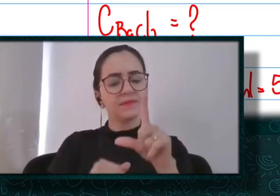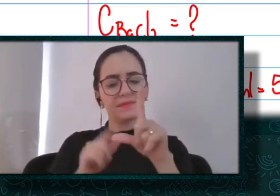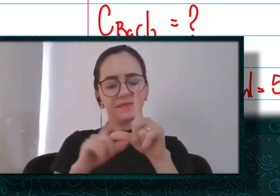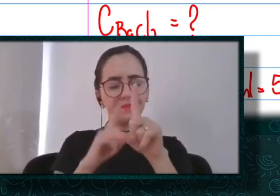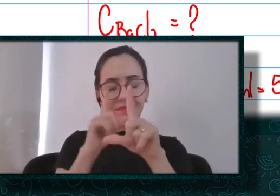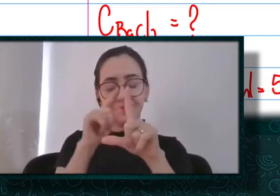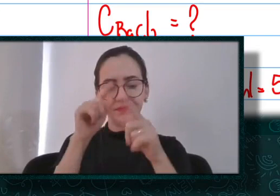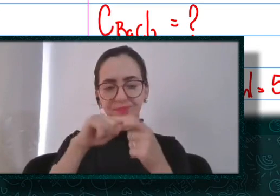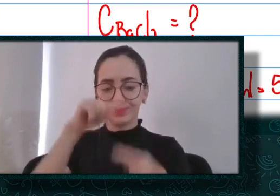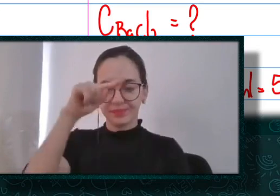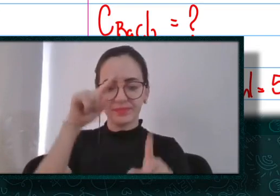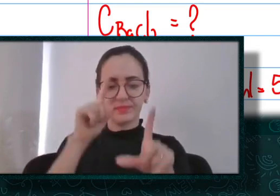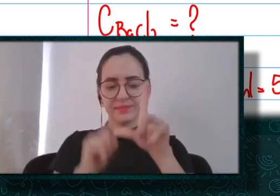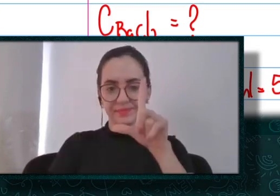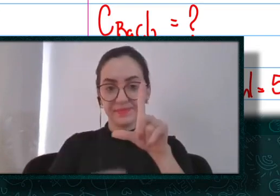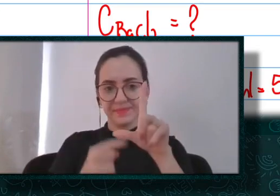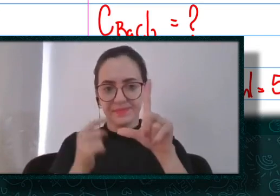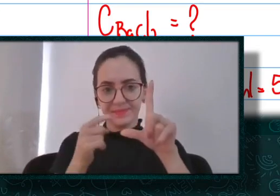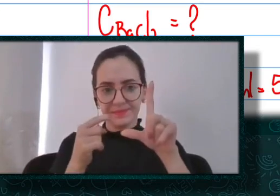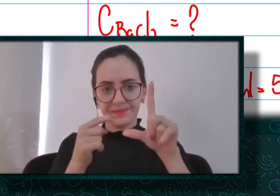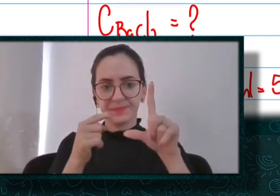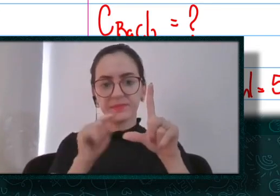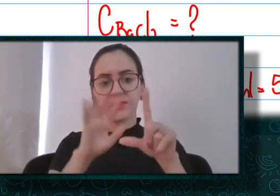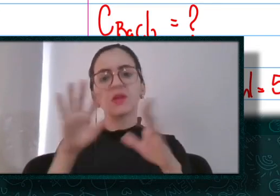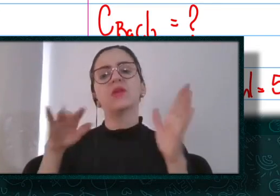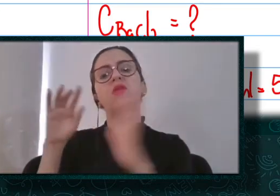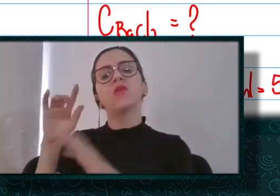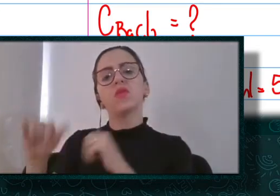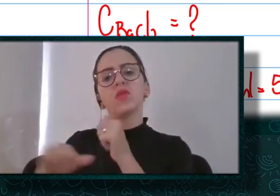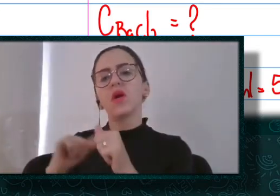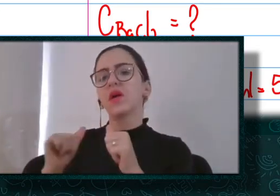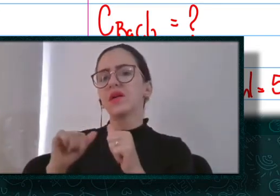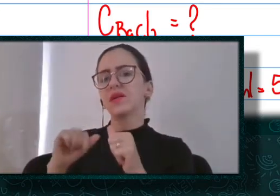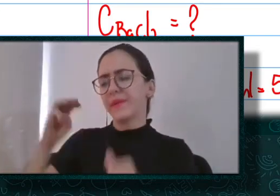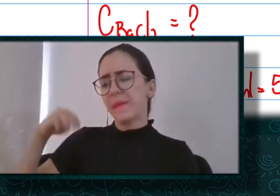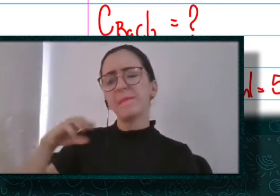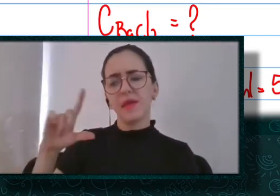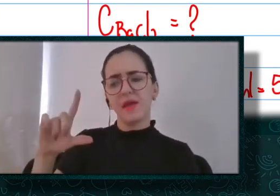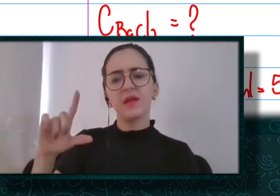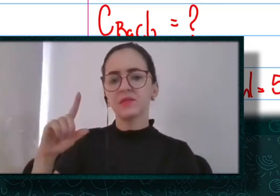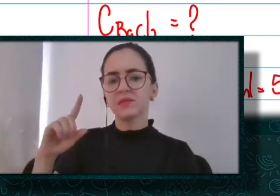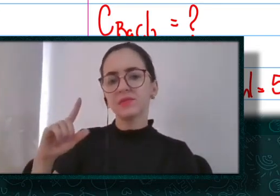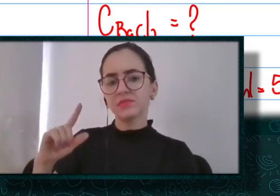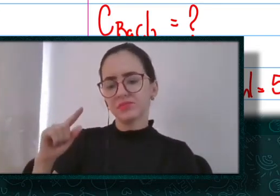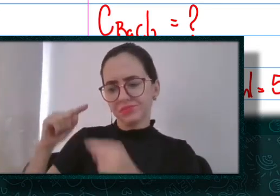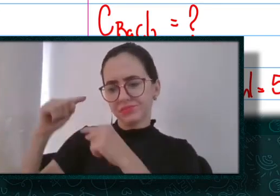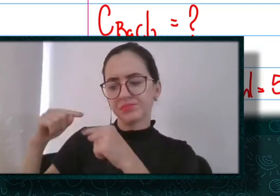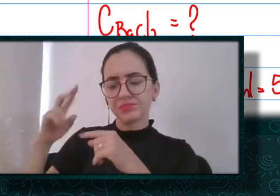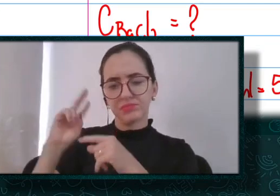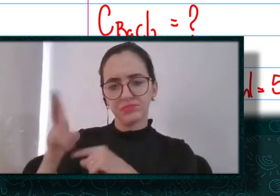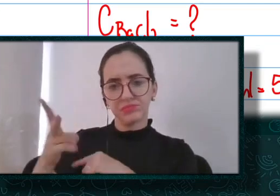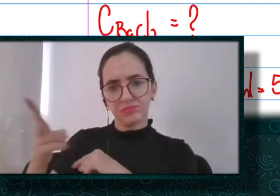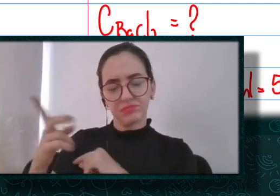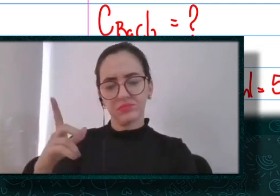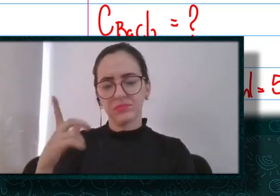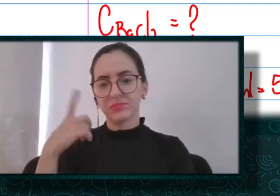Concentração inicial, volume inicial, igual a concentração final, volume final. Concentração inicial,